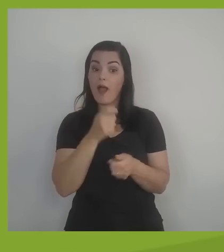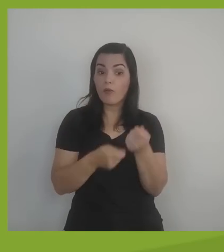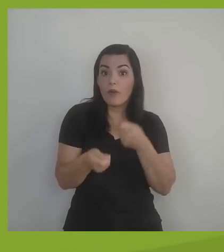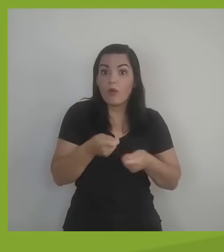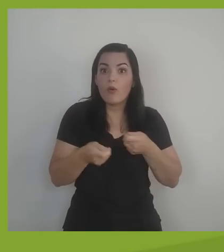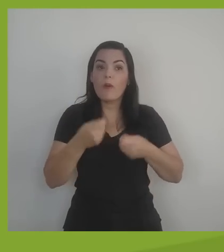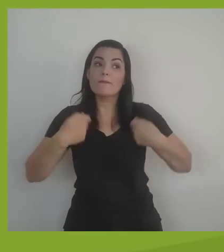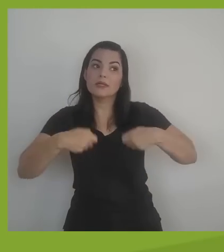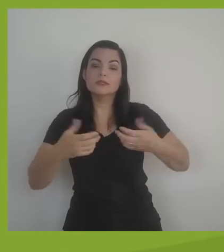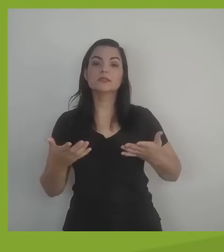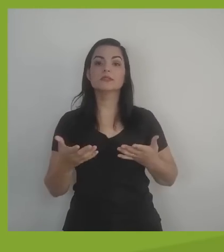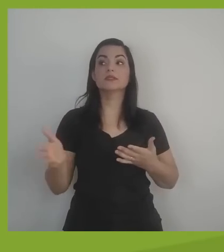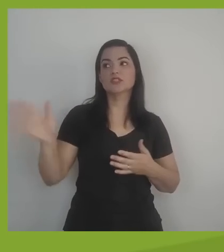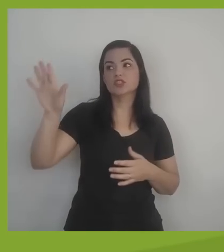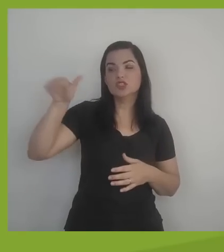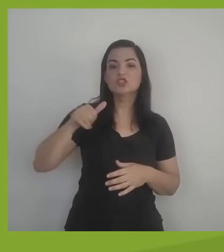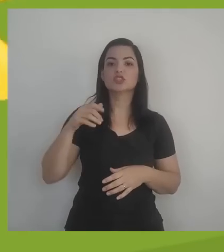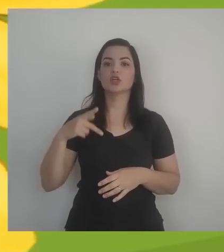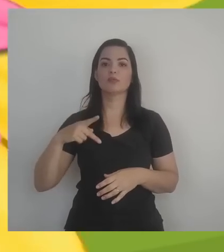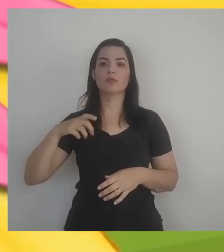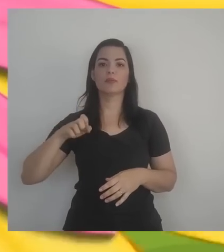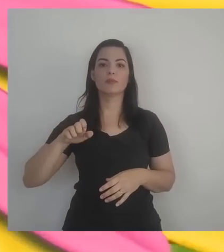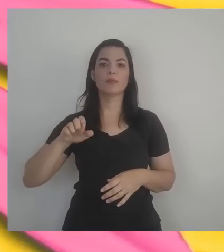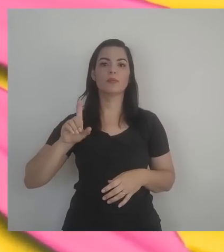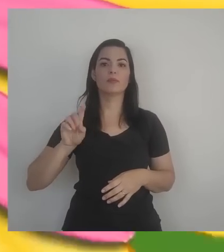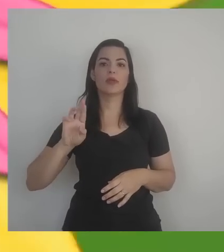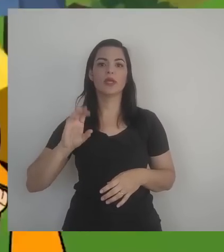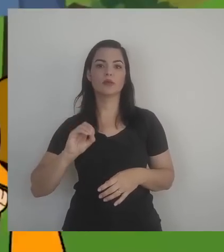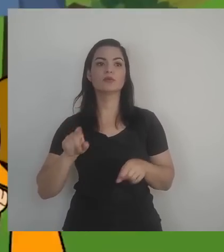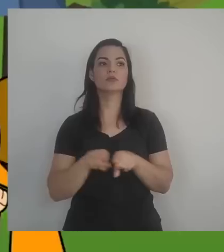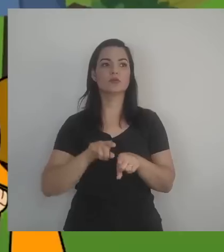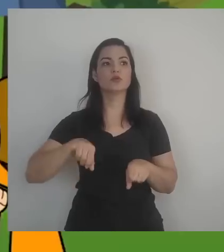e do Juca. Vamos atrás deles.